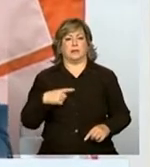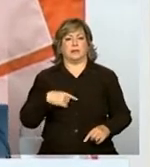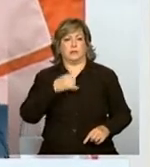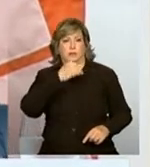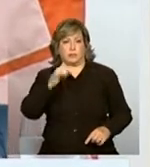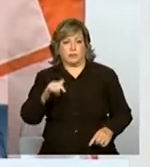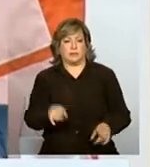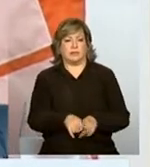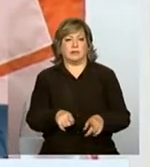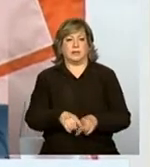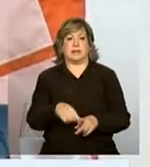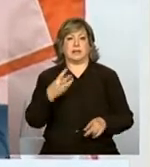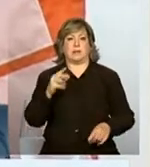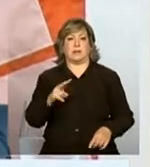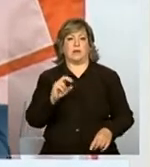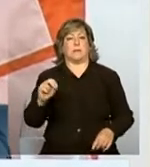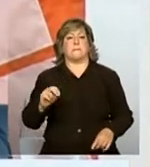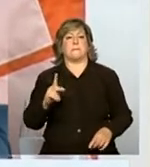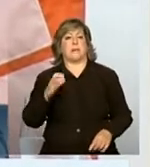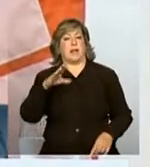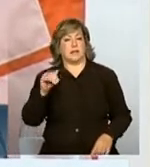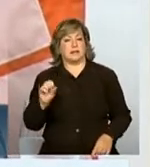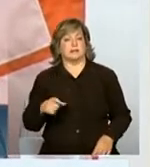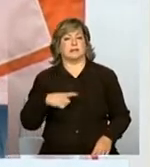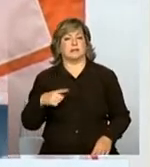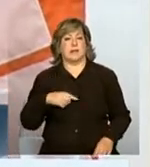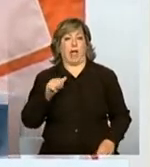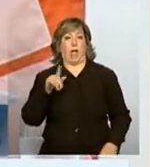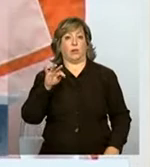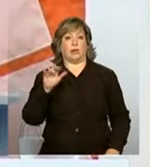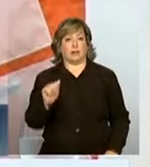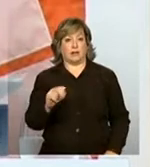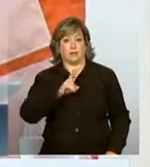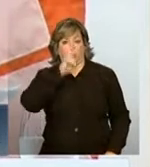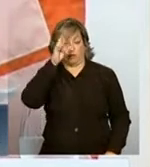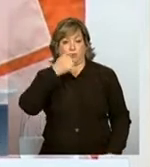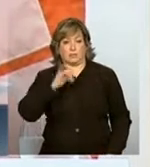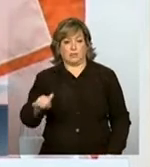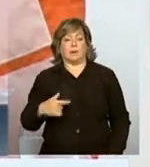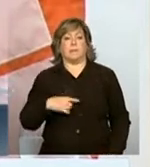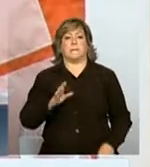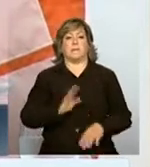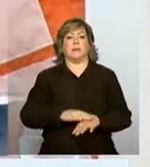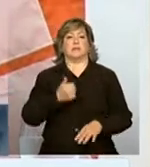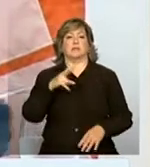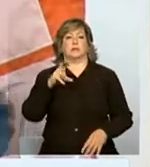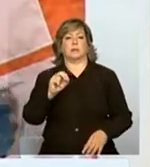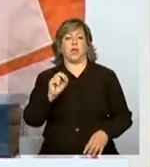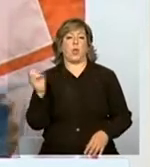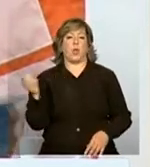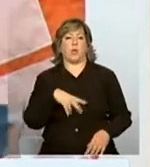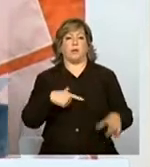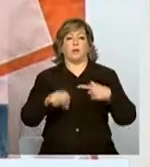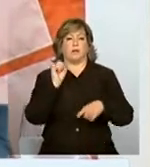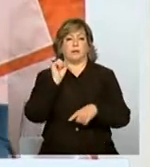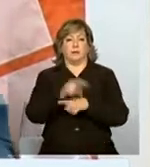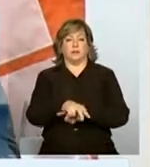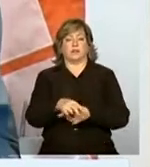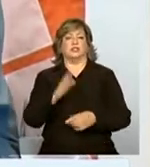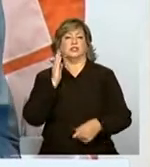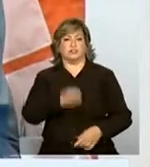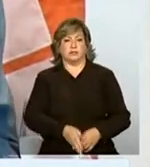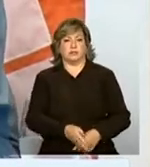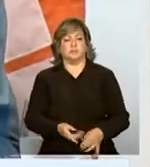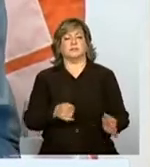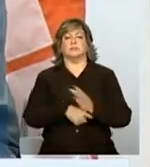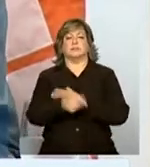alta tensão, com geração de mais de 150 novos empregos diretos. Senhoras e